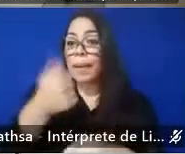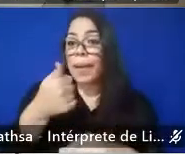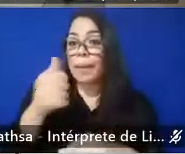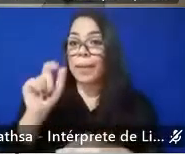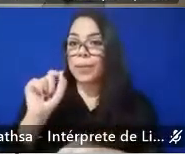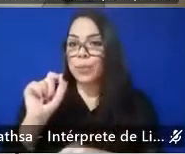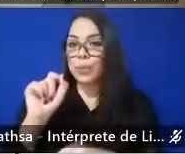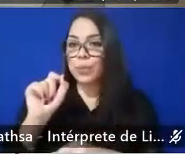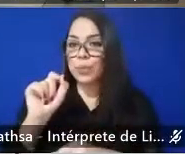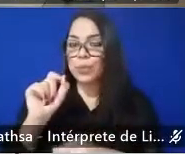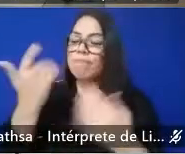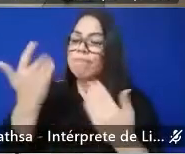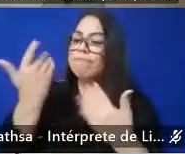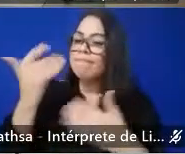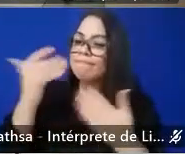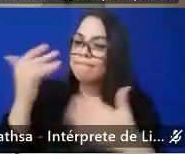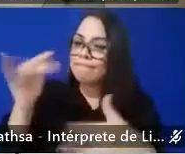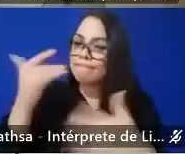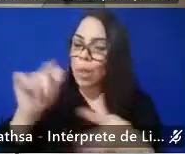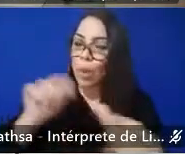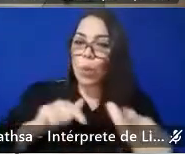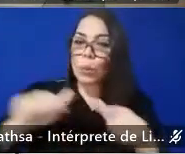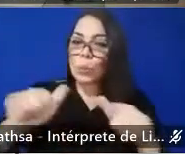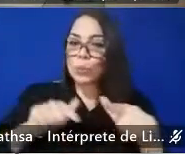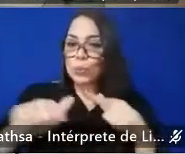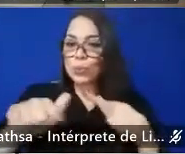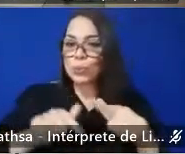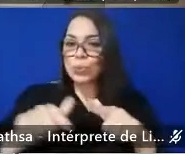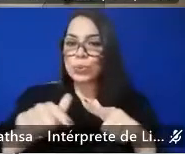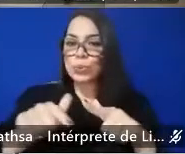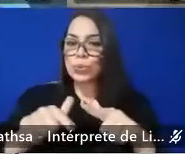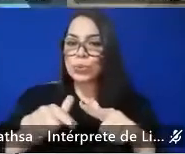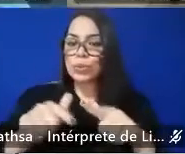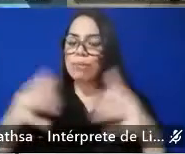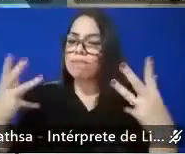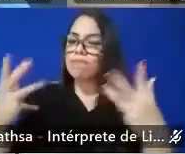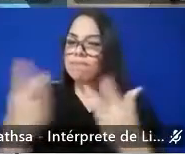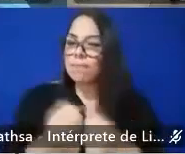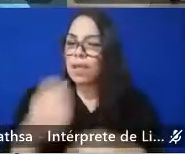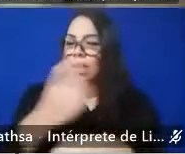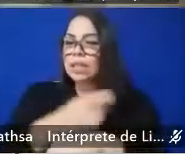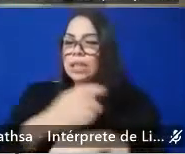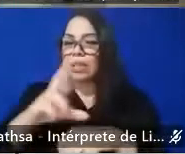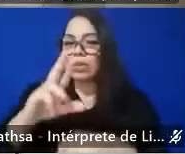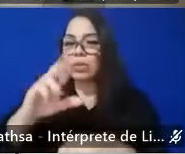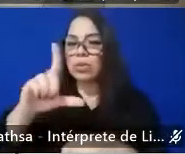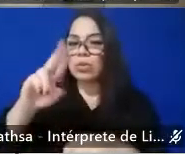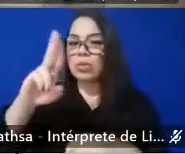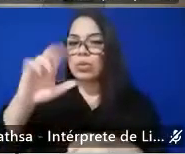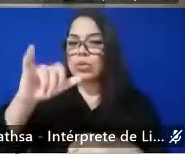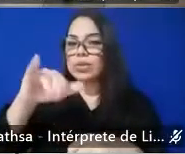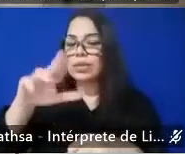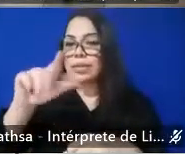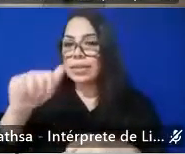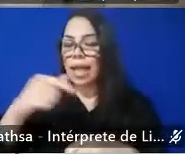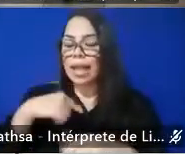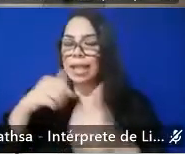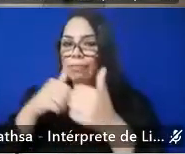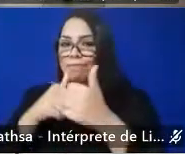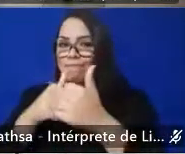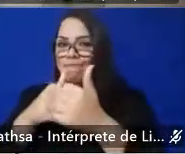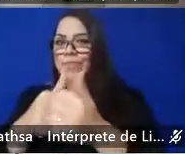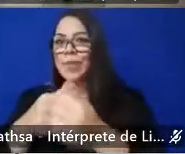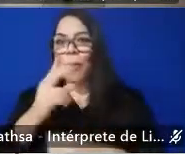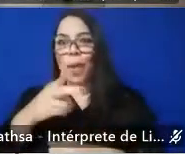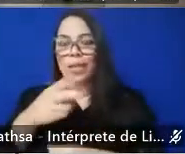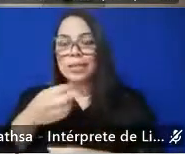parabenizar o trabalho da Dra Luciana sapha Silveira acompanha boa parte desse trabalho em 4